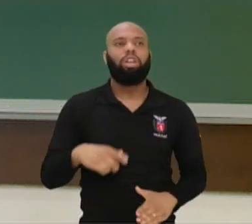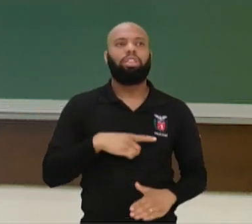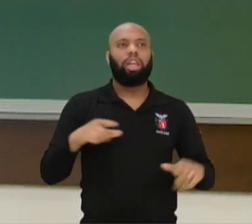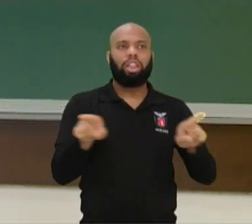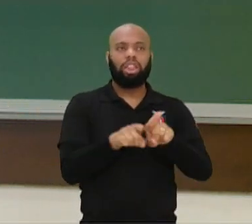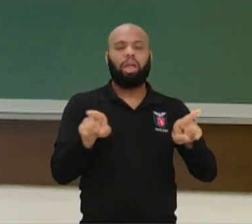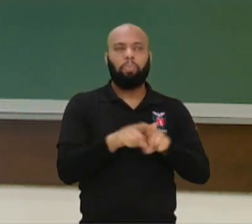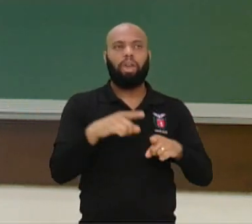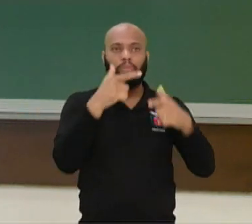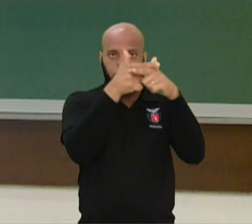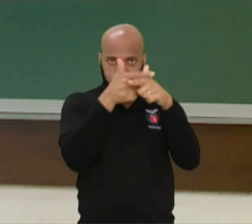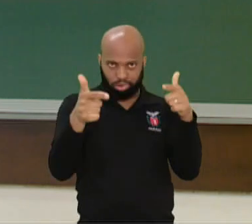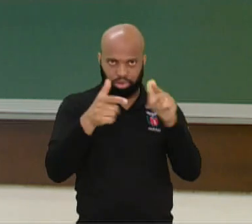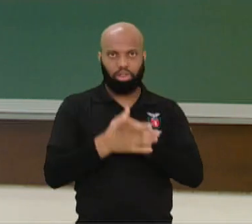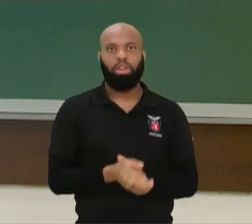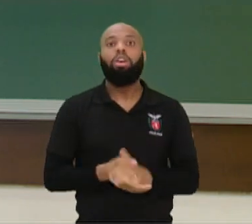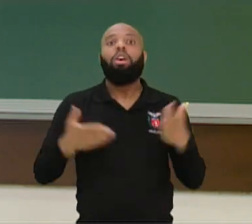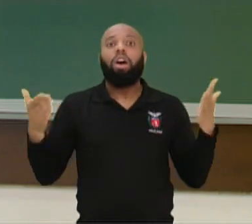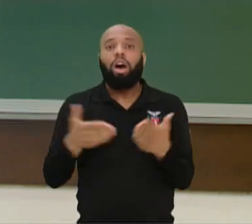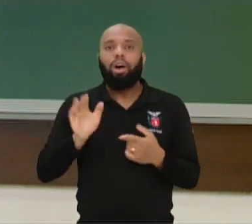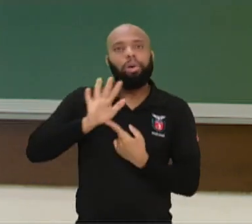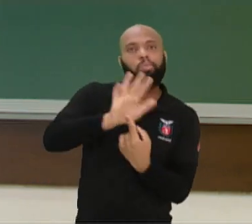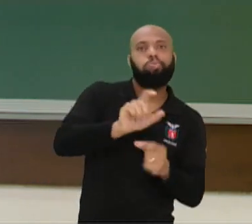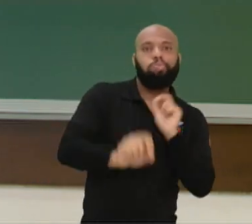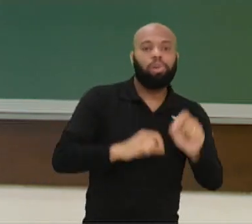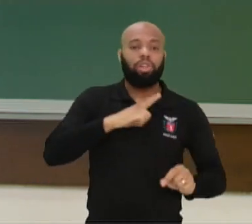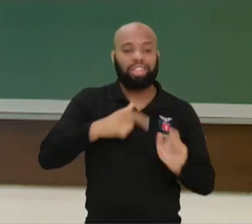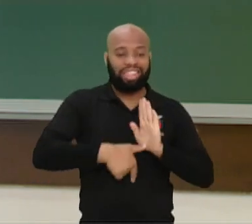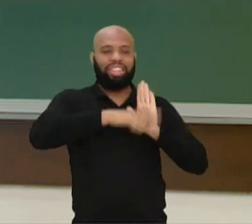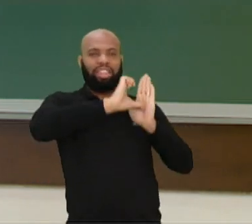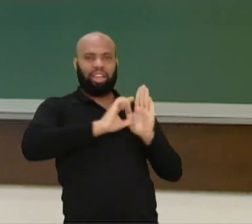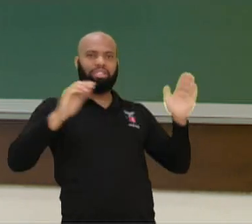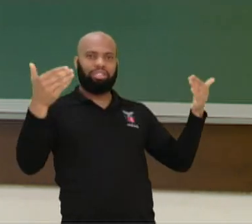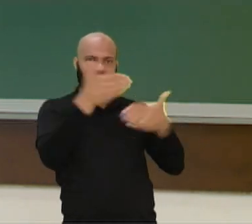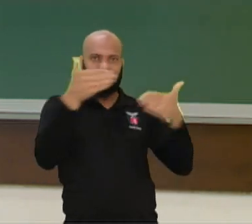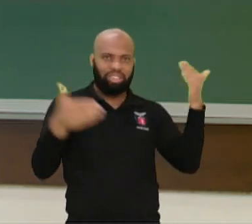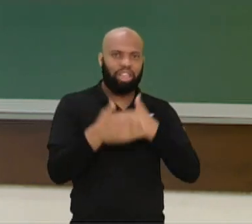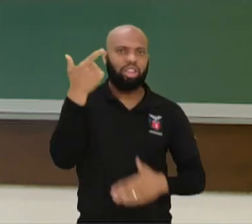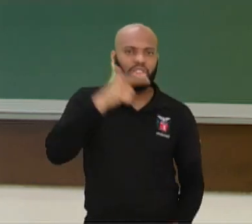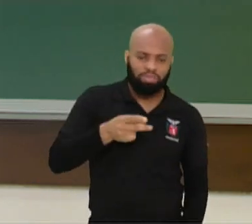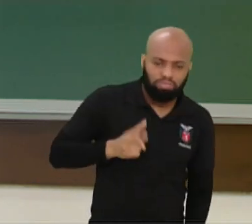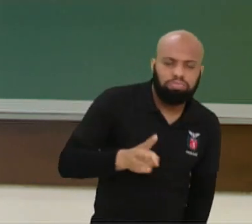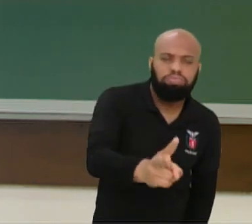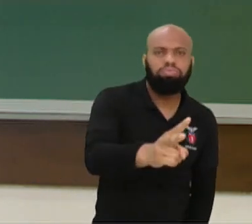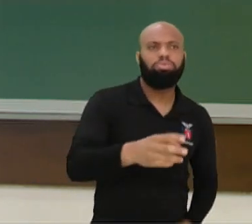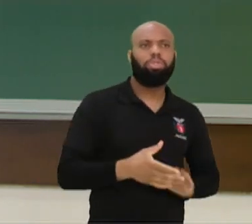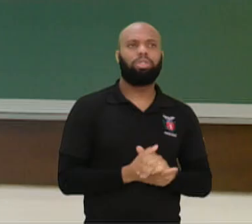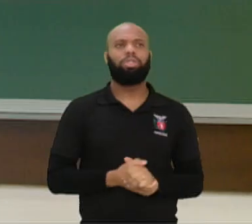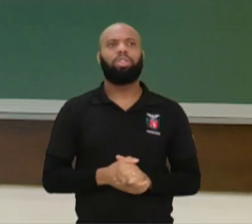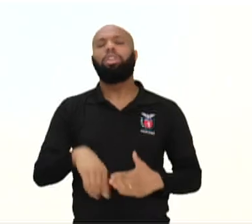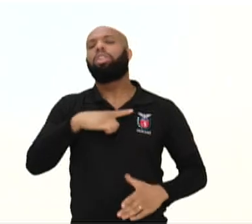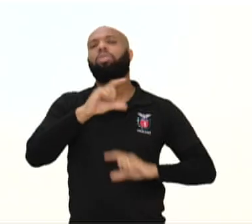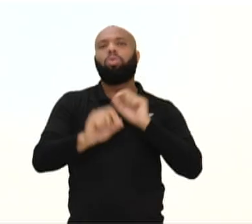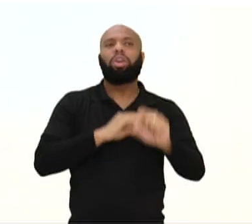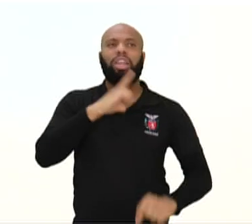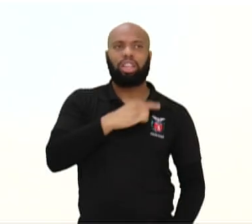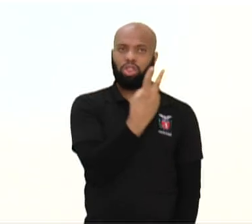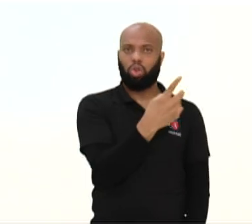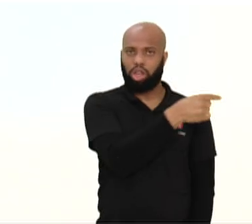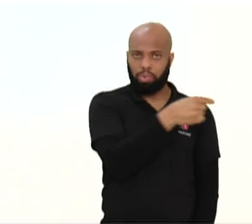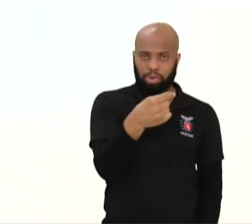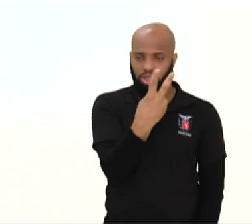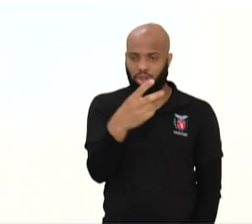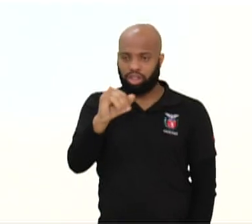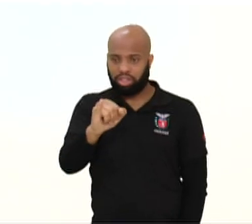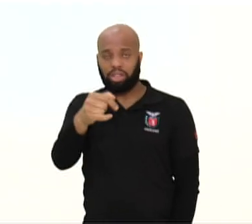divisão. Aqui, eu só trouxe o que estava no slide anterior, para a gente poder continuar trabalhando daqui. Então, 2 menos